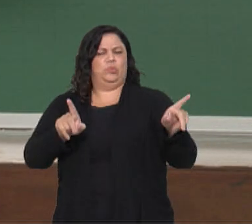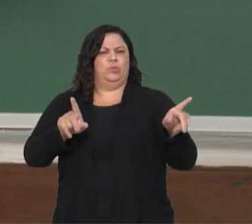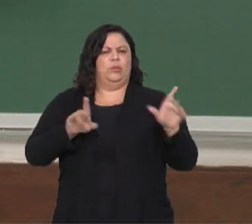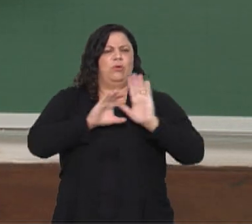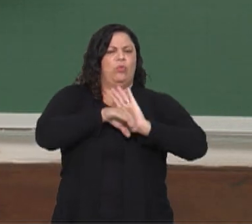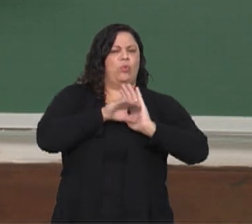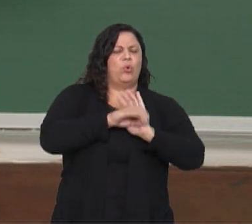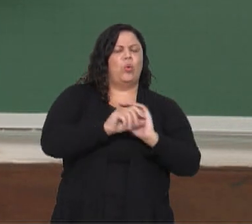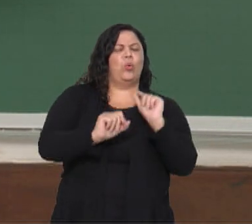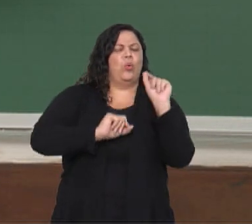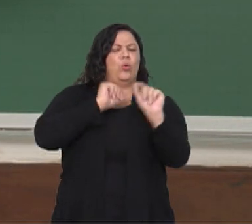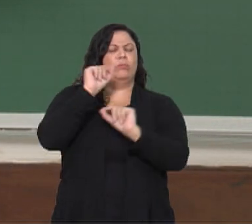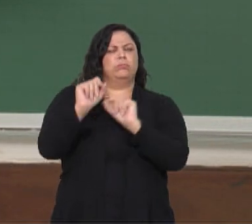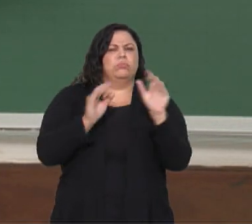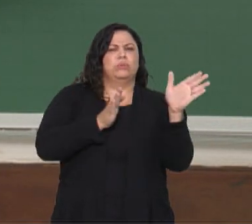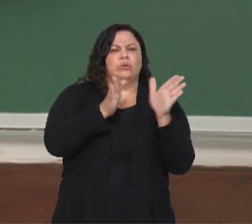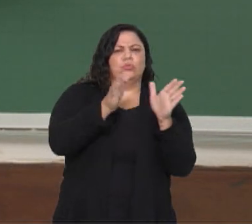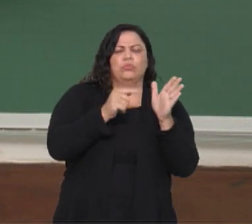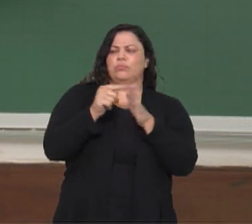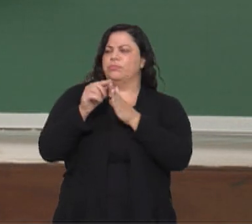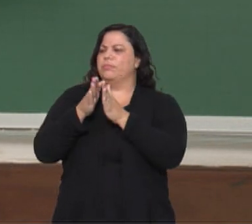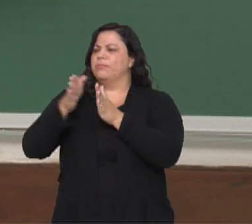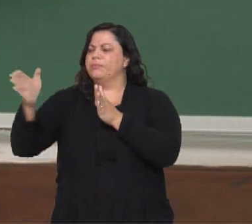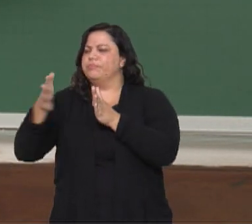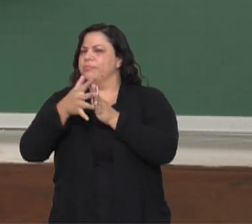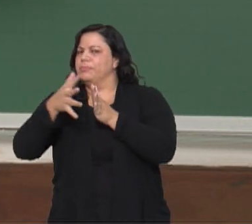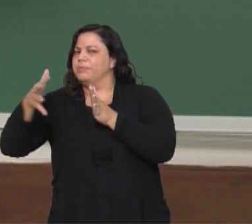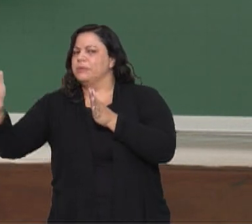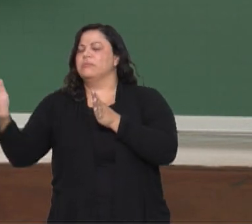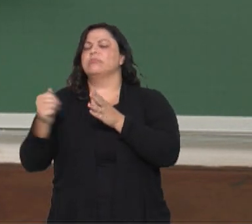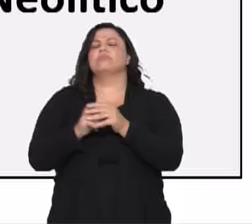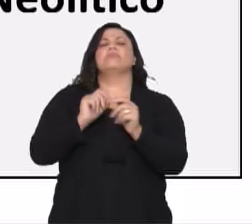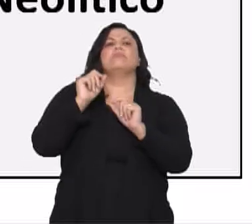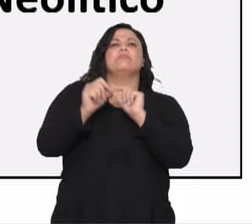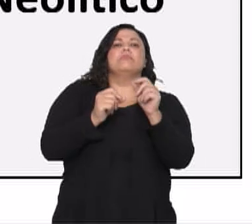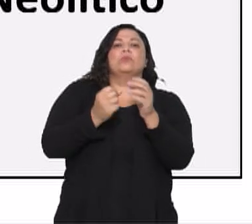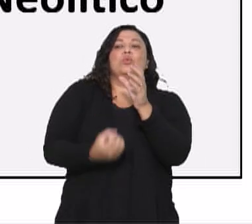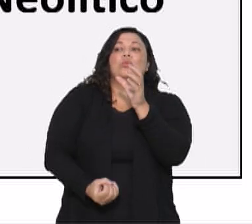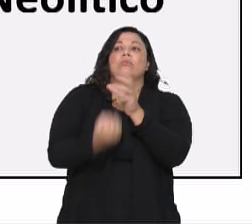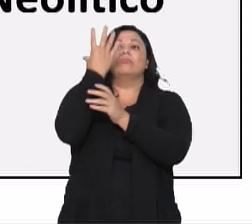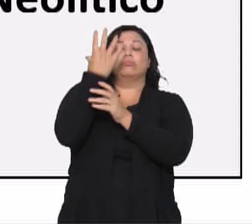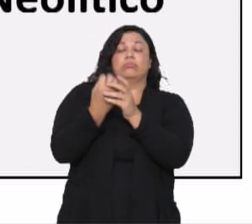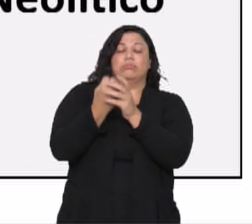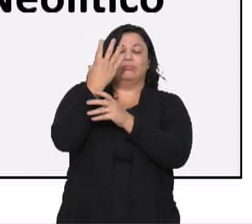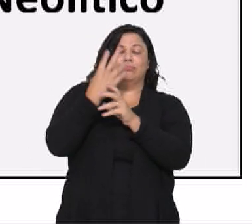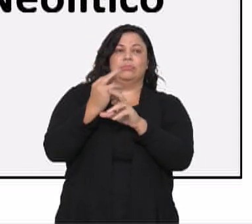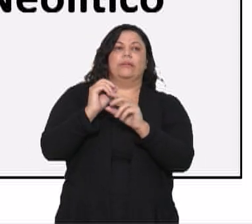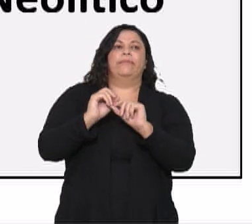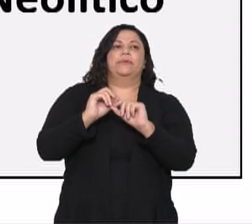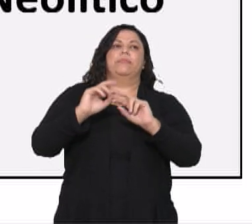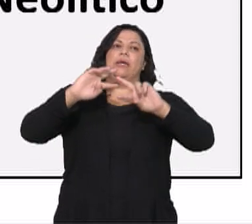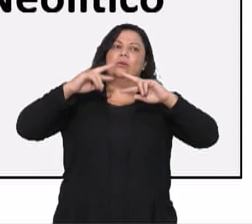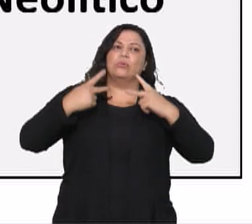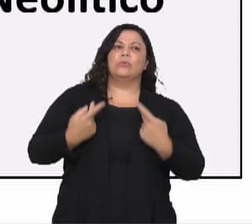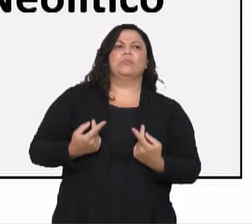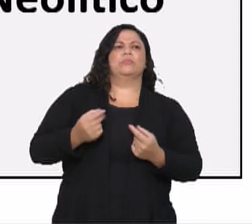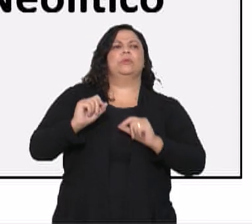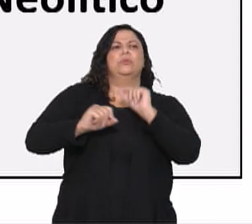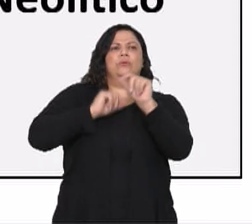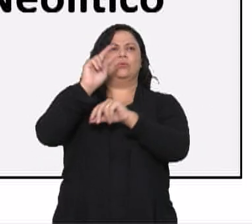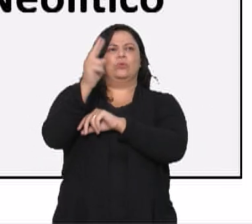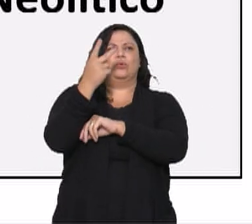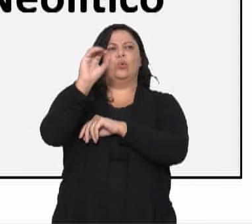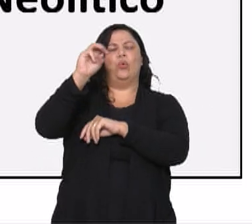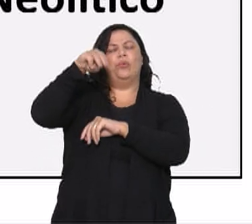conceito de período neolítico. E nesse período paleolítico começa o surgimento dos primeiros hominídeos, até 12.000 com o